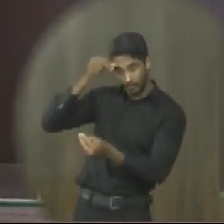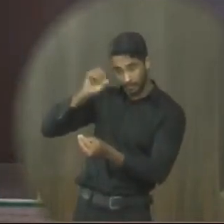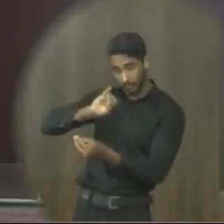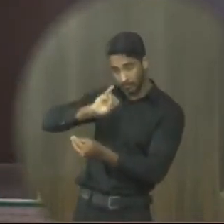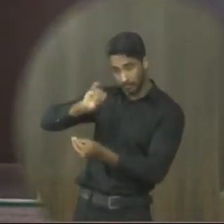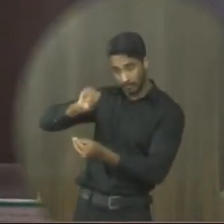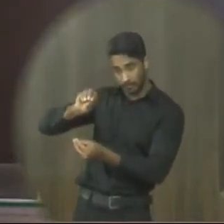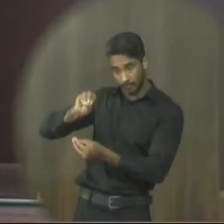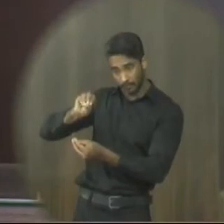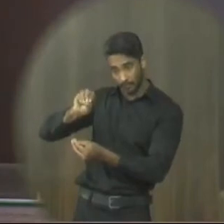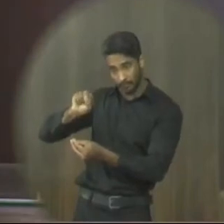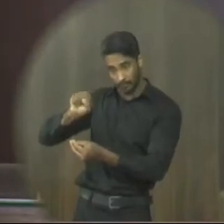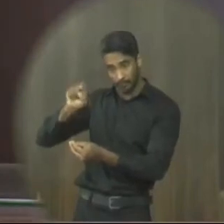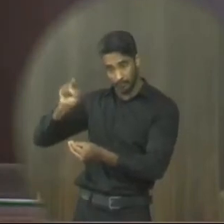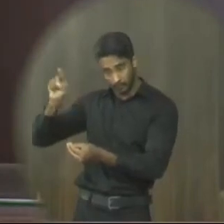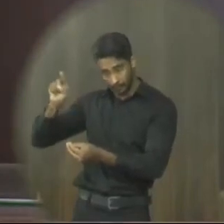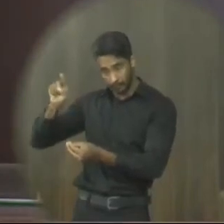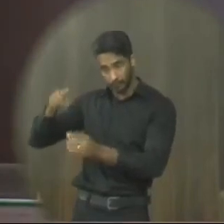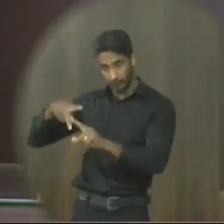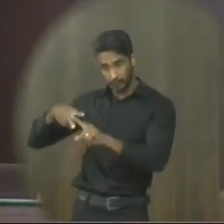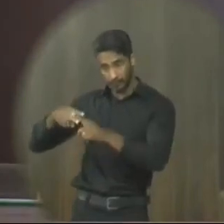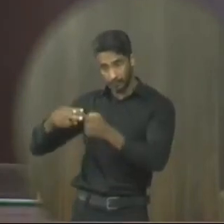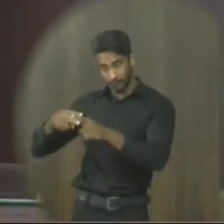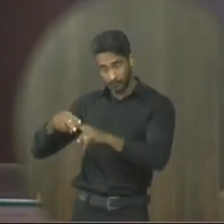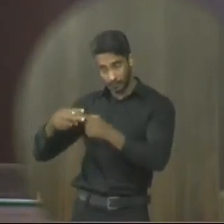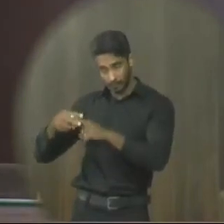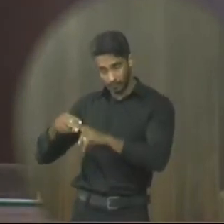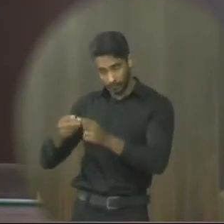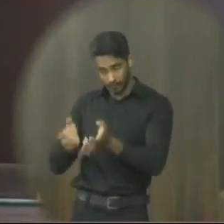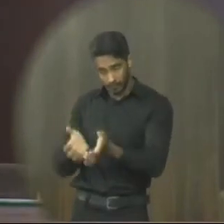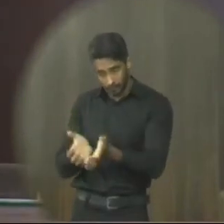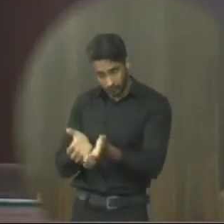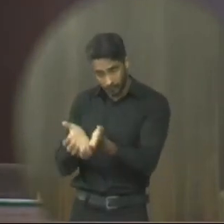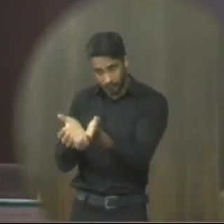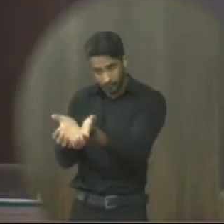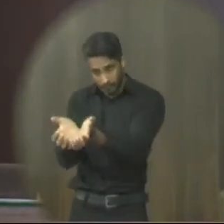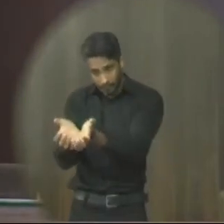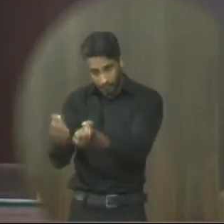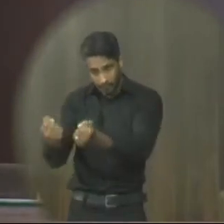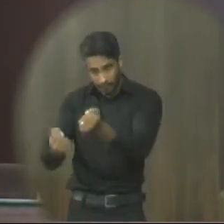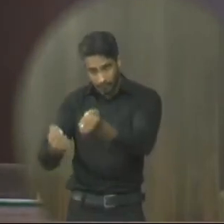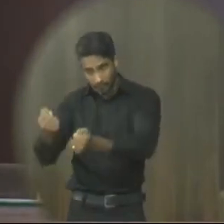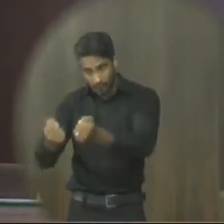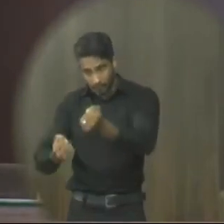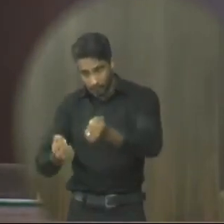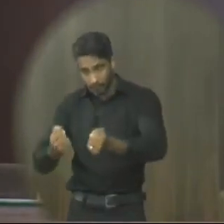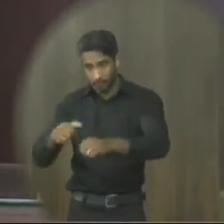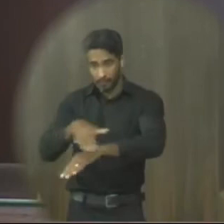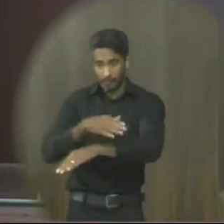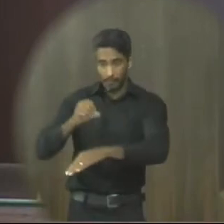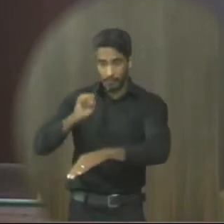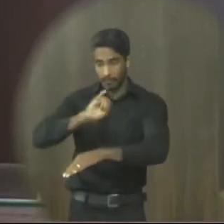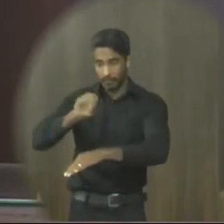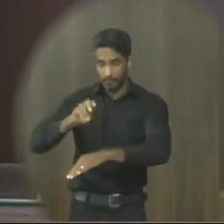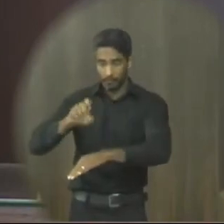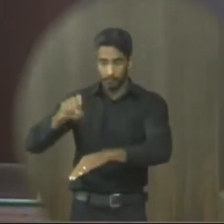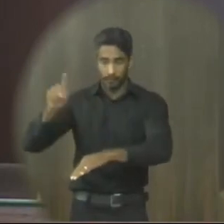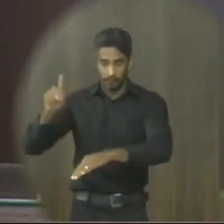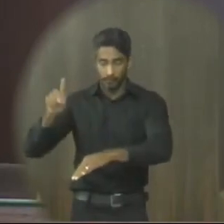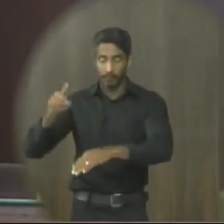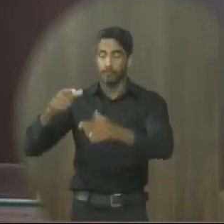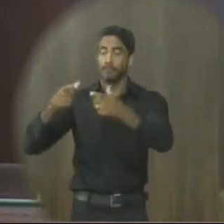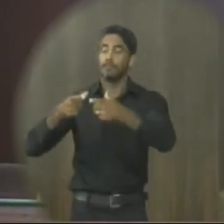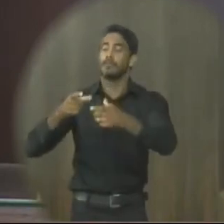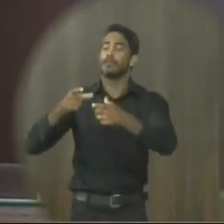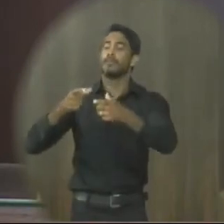senhor José Aparecido Mendes, realização de patrulhamento na rua José Macedo Neto, localizada no bairro